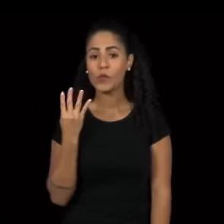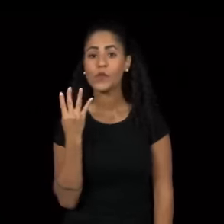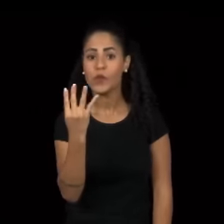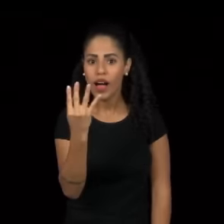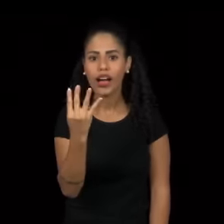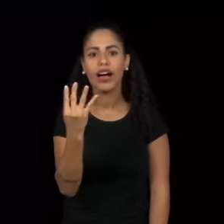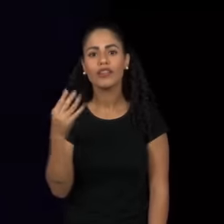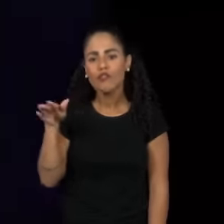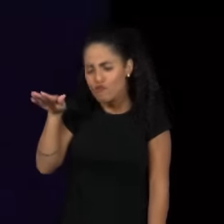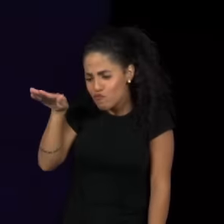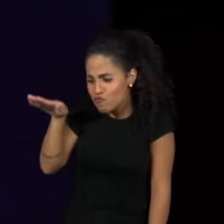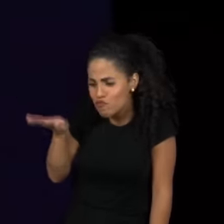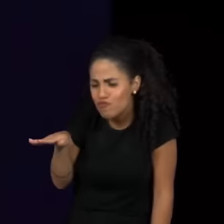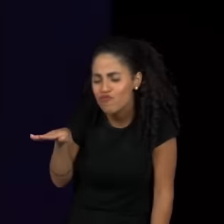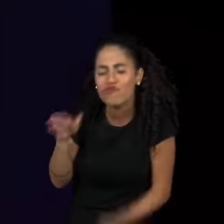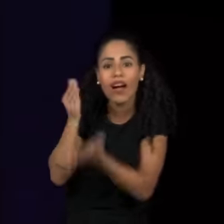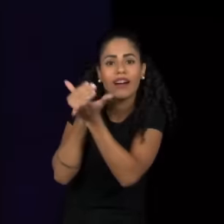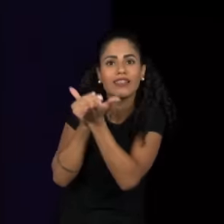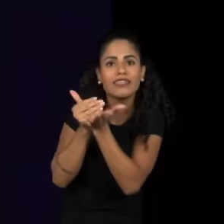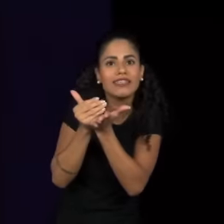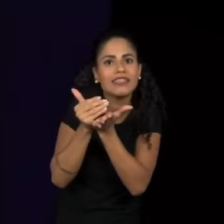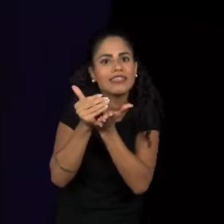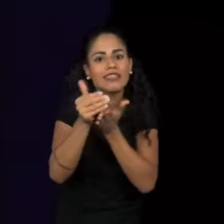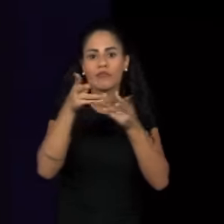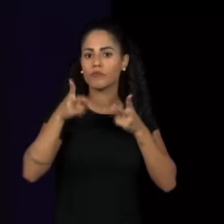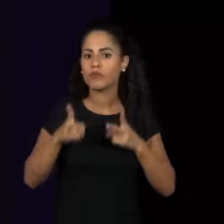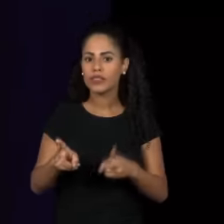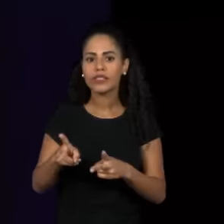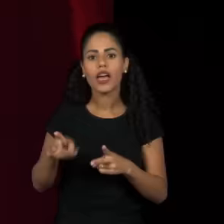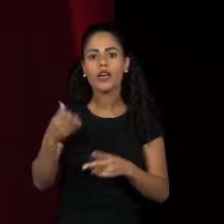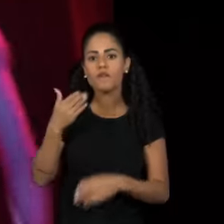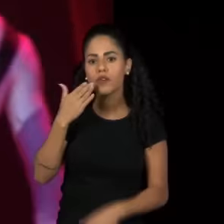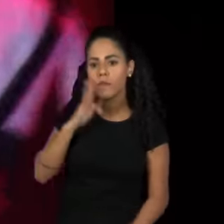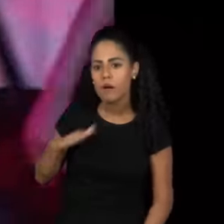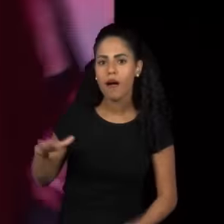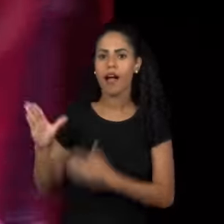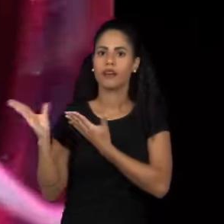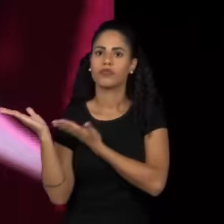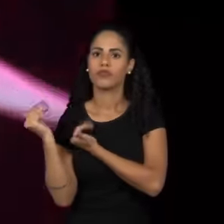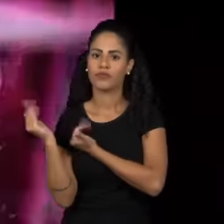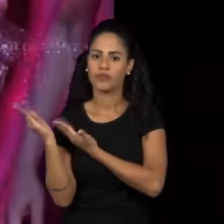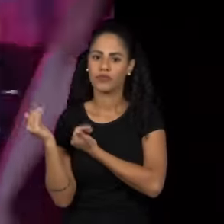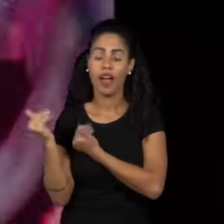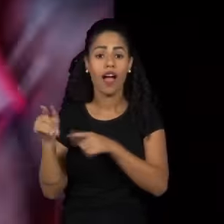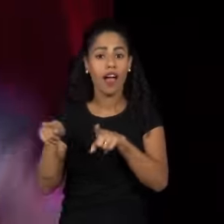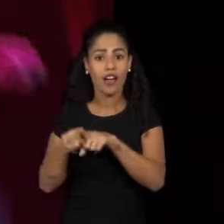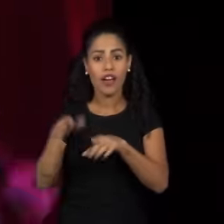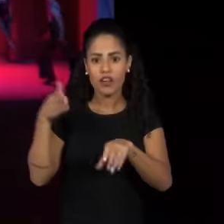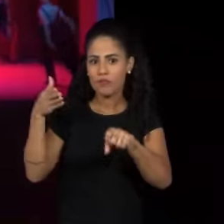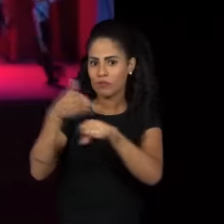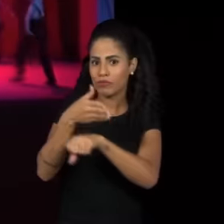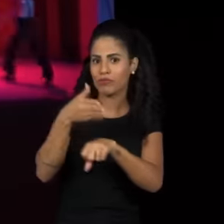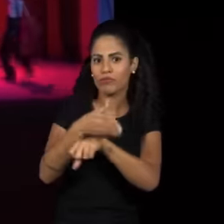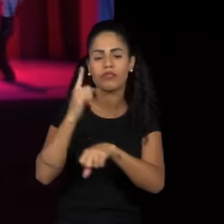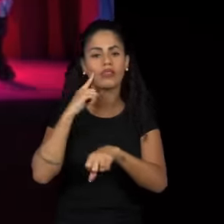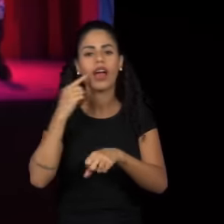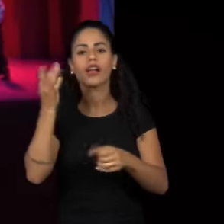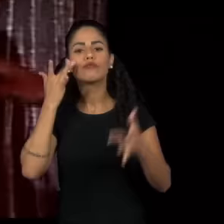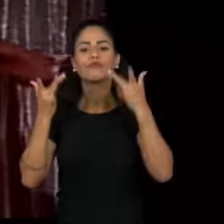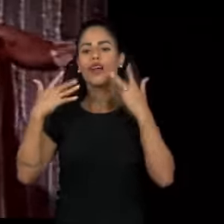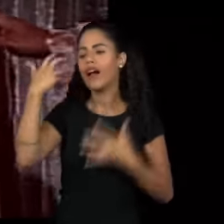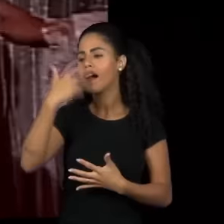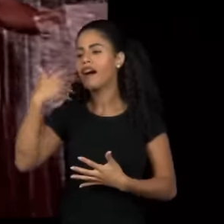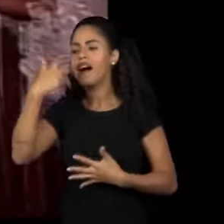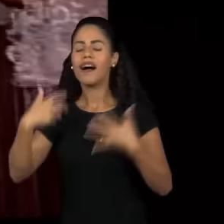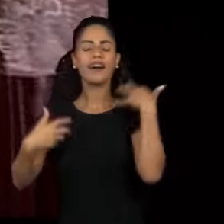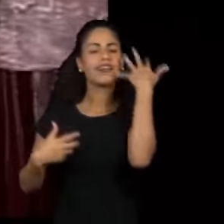de idade. E a partir de então, a sua infância e adolescência foram marcadas pela participação em musicais e